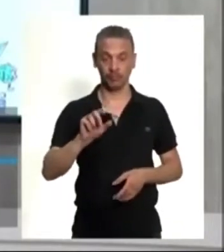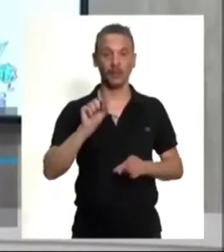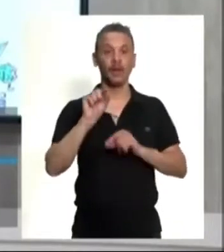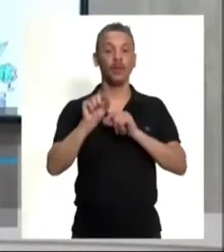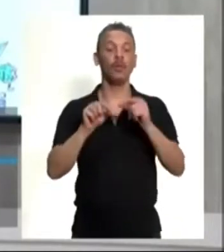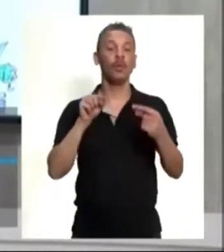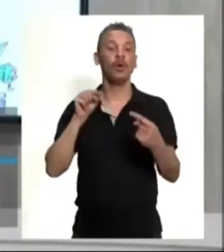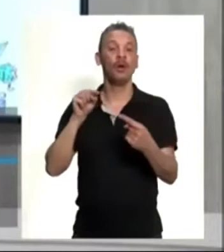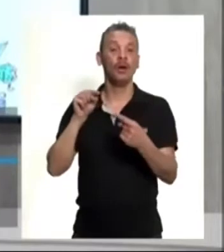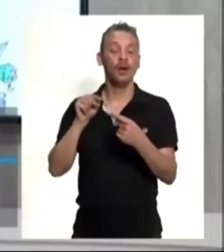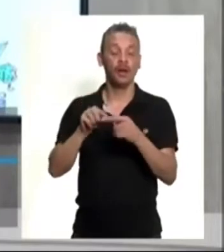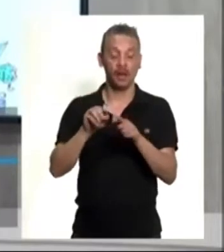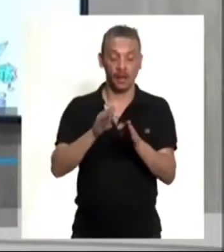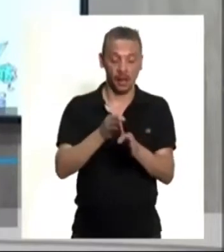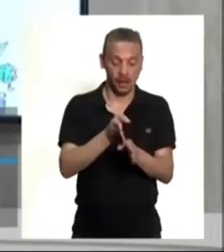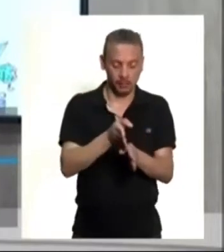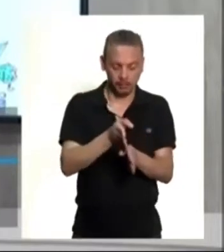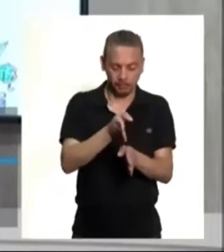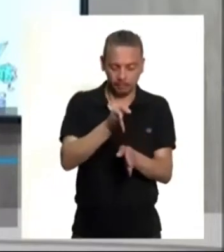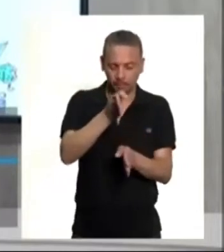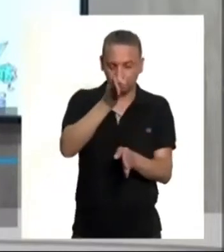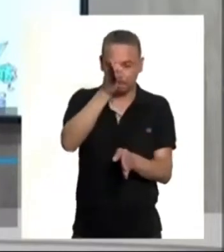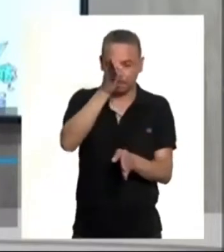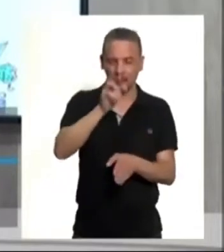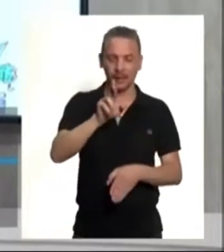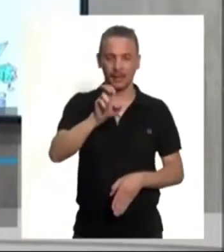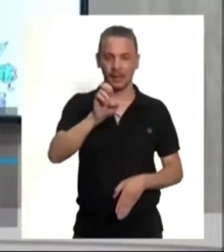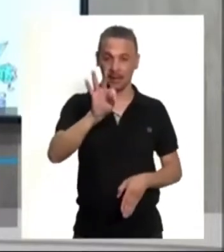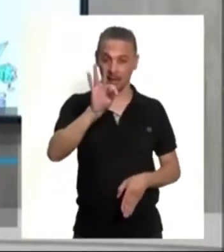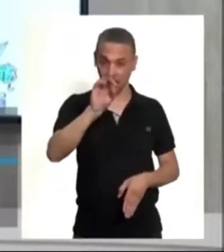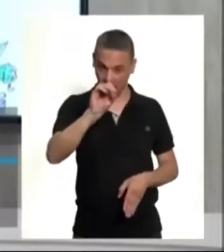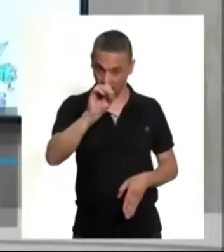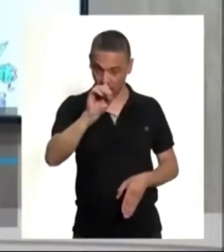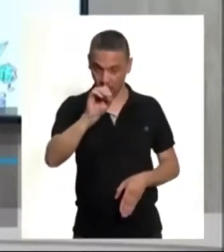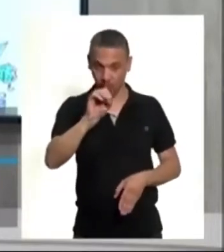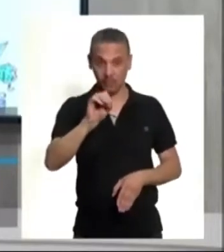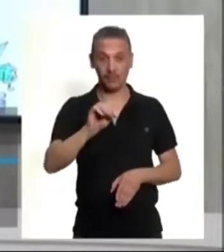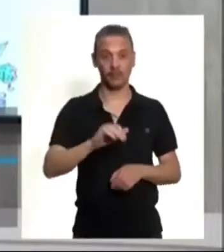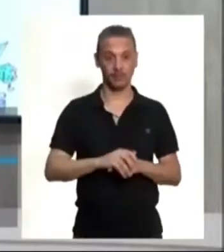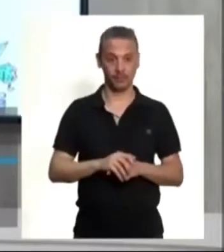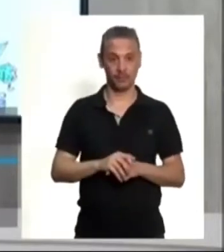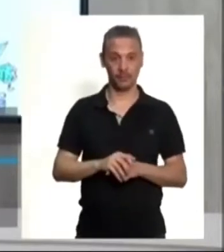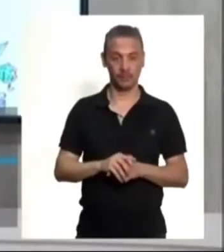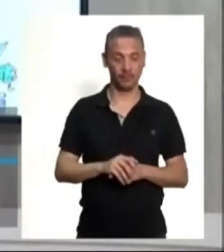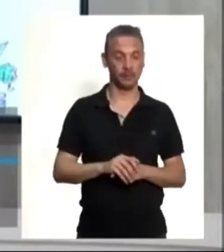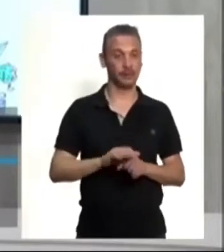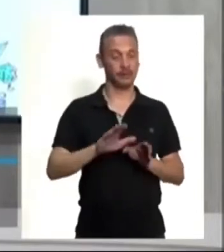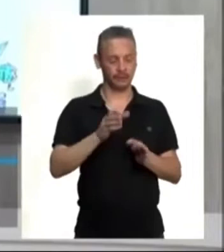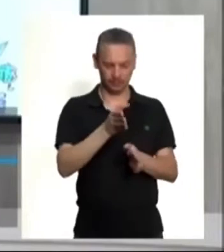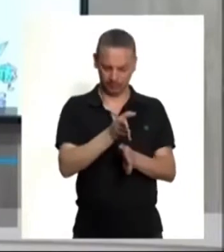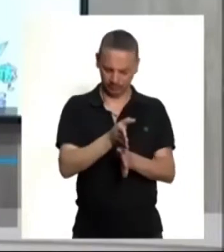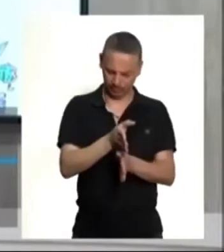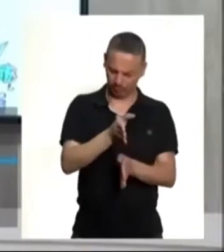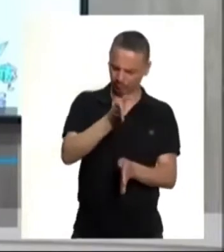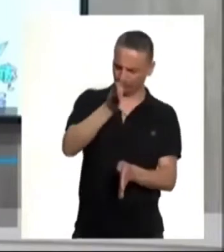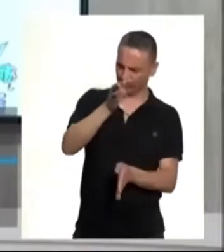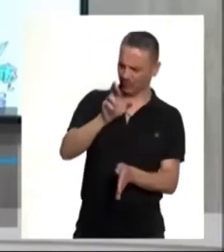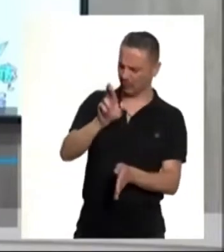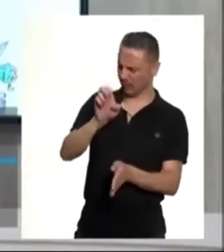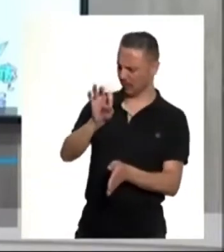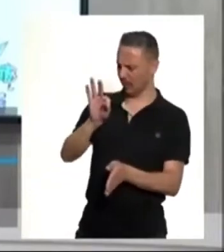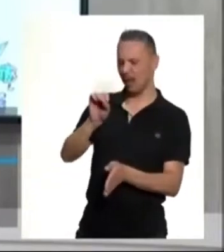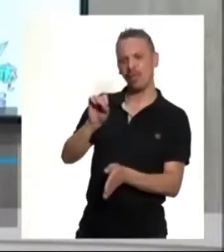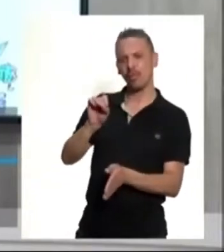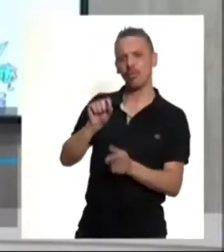obrigatoriamente reto, é um prisma que é obrigatoriamente reto, parou, Se ele é reto, a altura